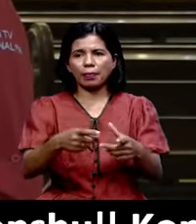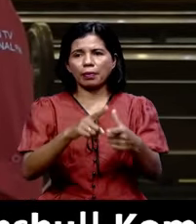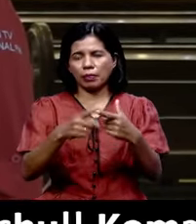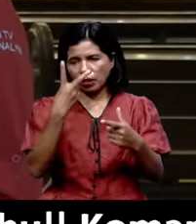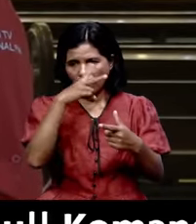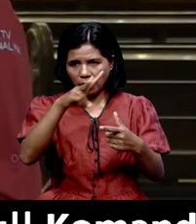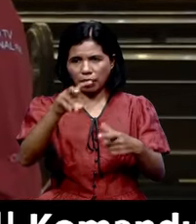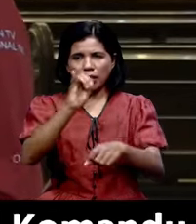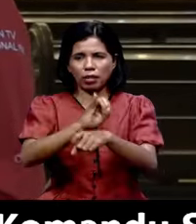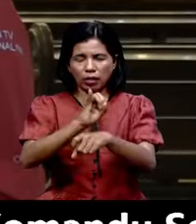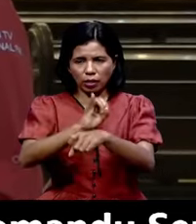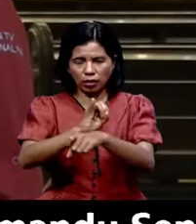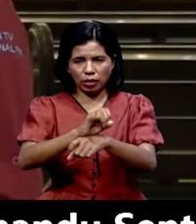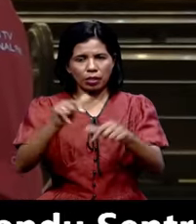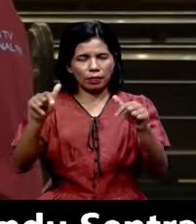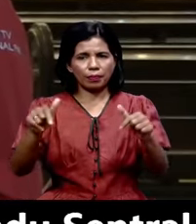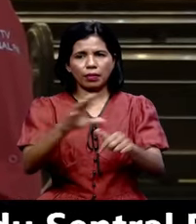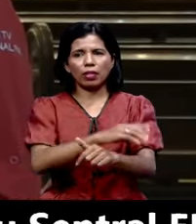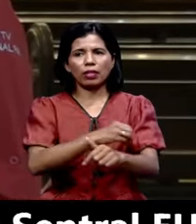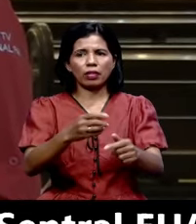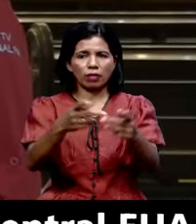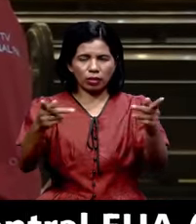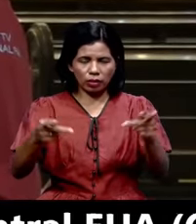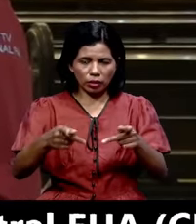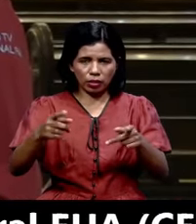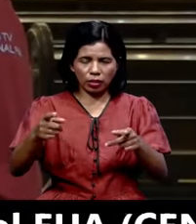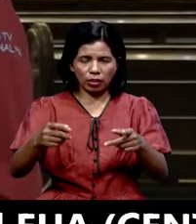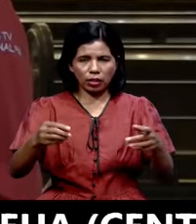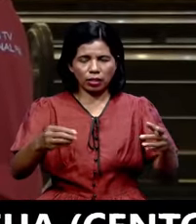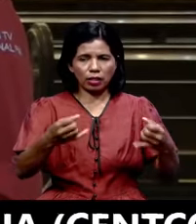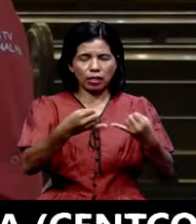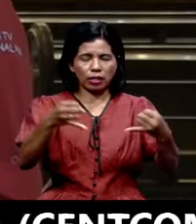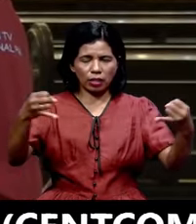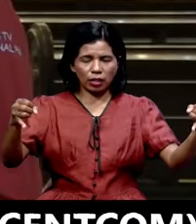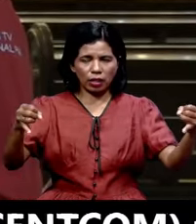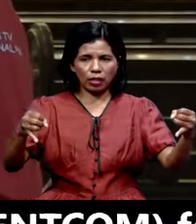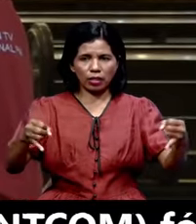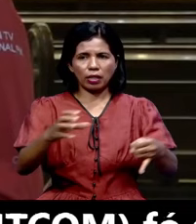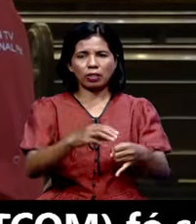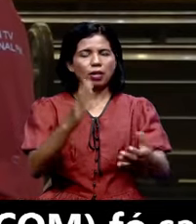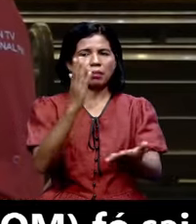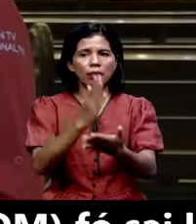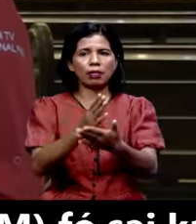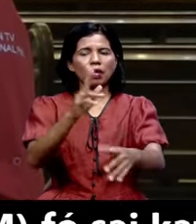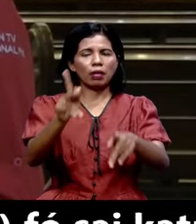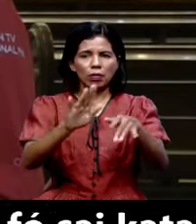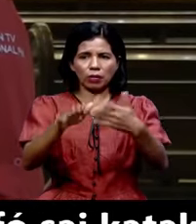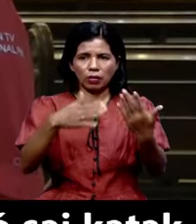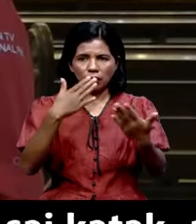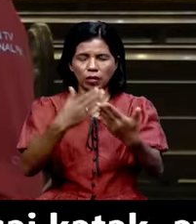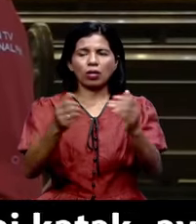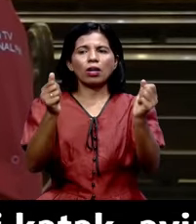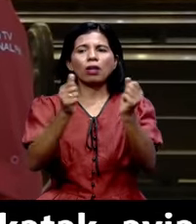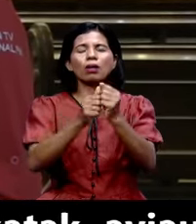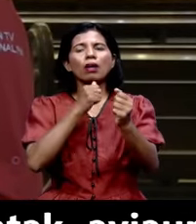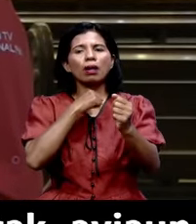igreja laran erasi ki iha cordão mian atu limita e maninia interação ho amu papa